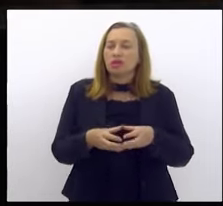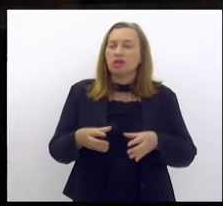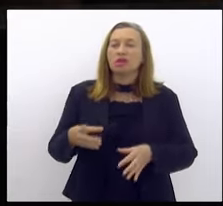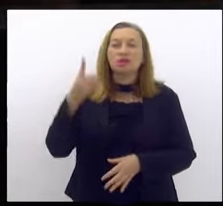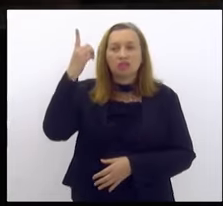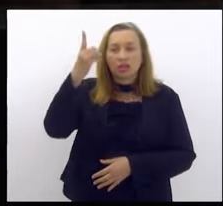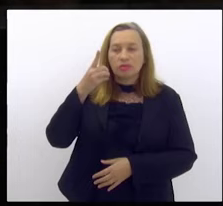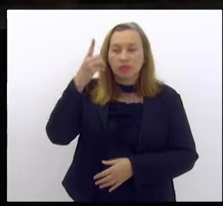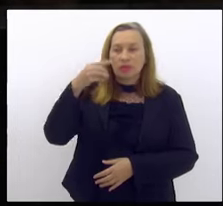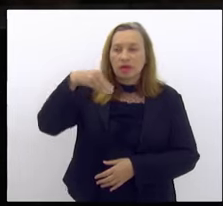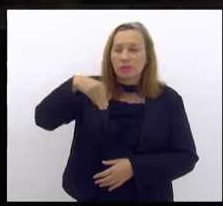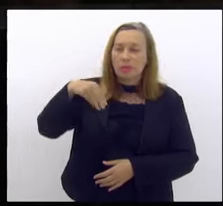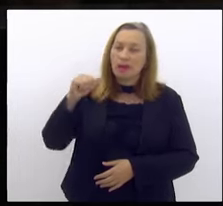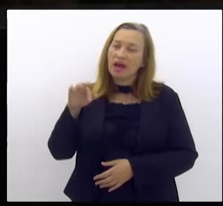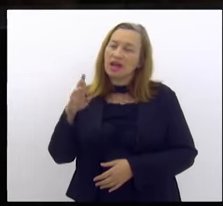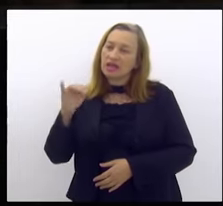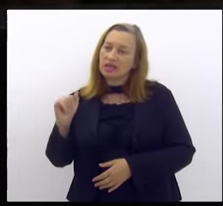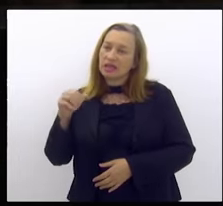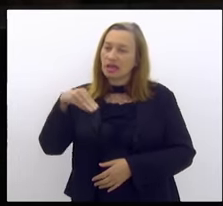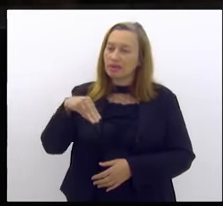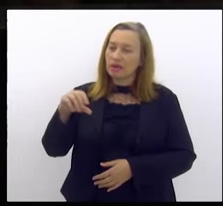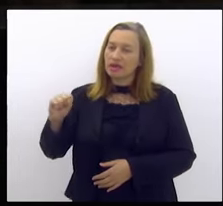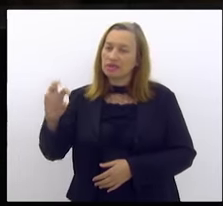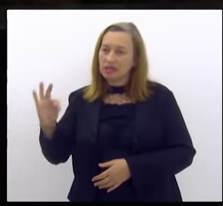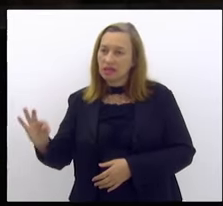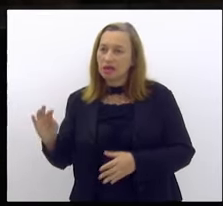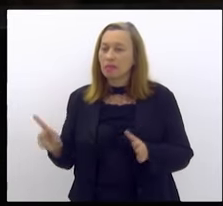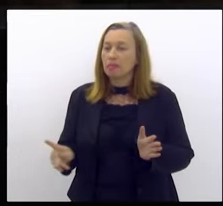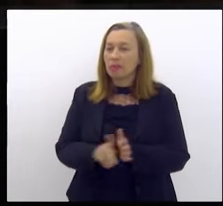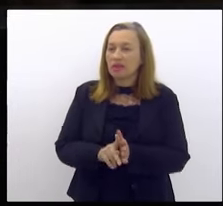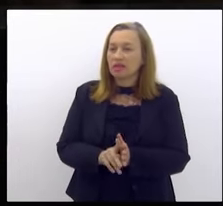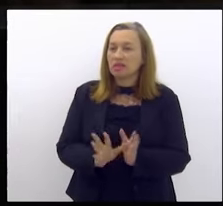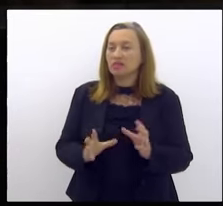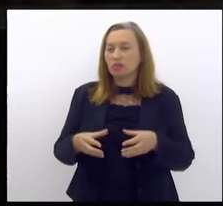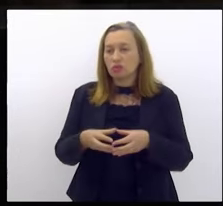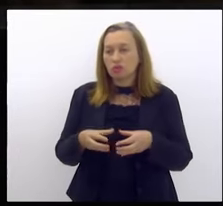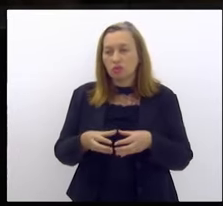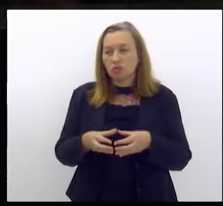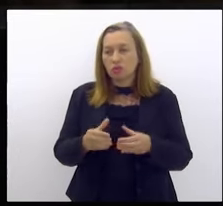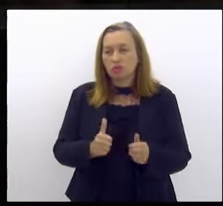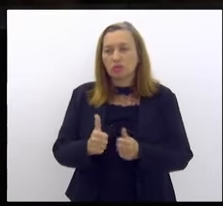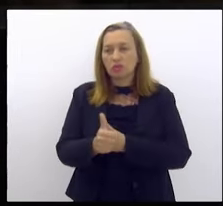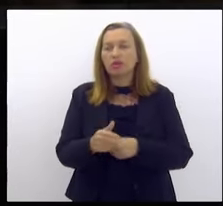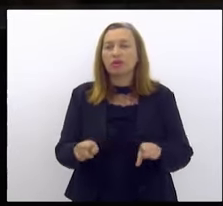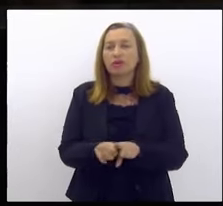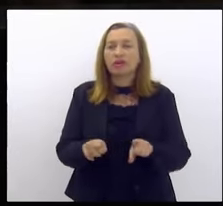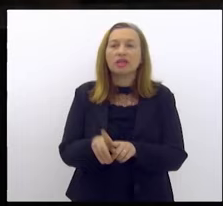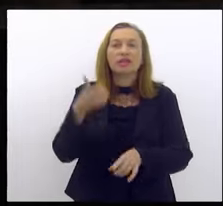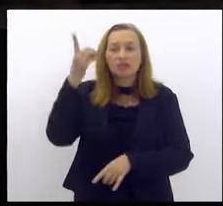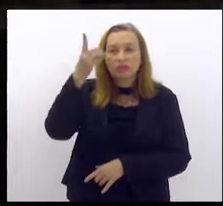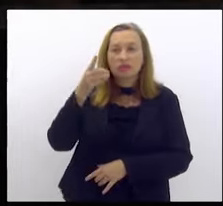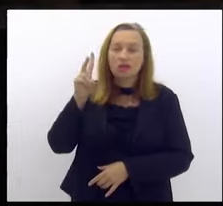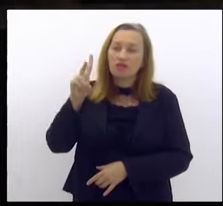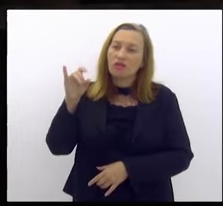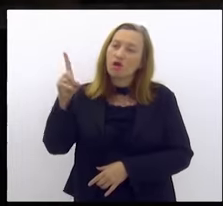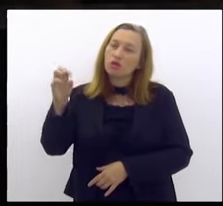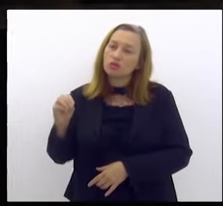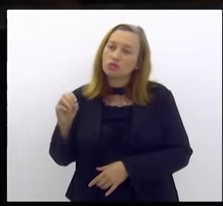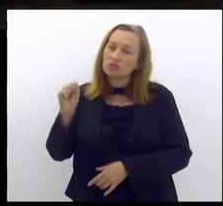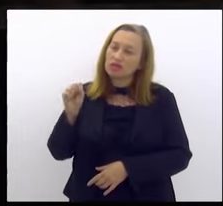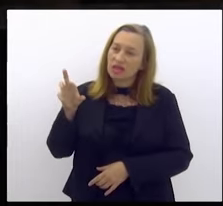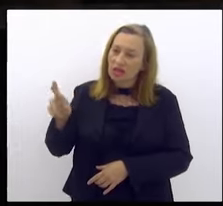deputada Marina do MST fez parte do nosso e faz parte da nossa frente, assim como o deputado Valdo Ceasa,